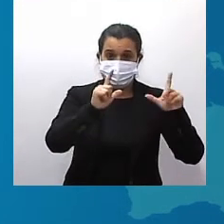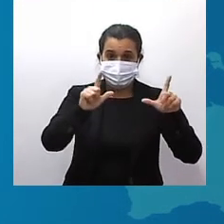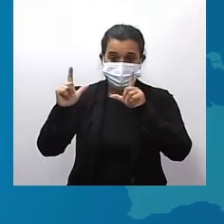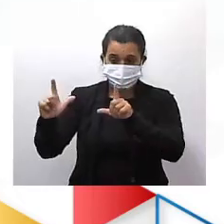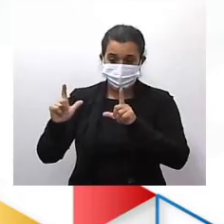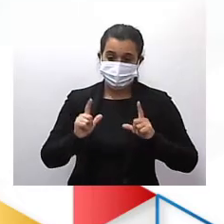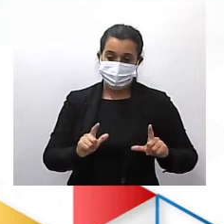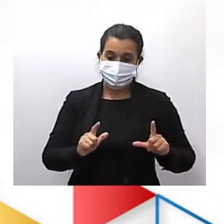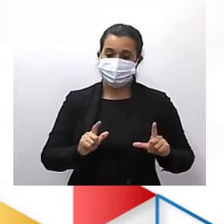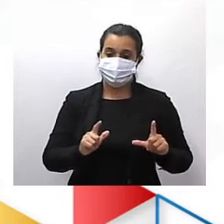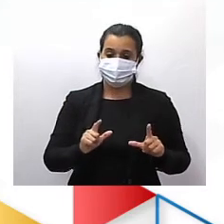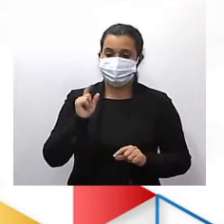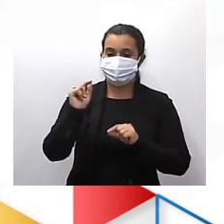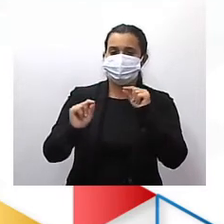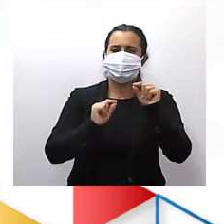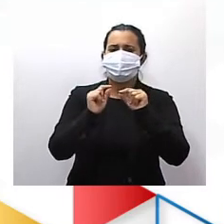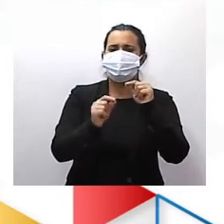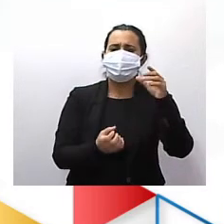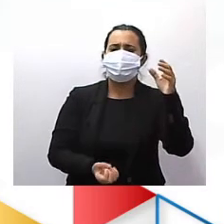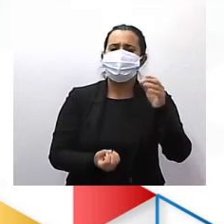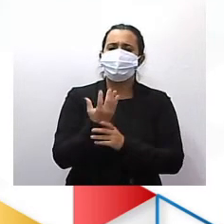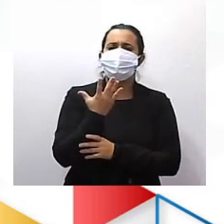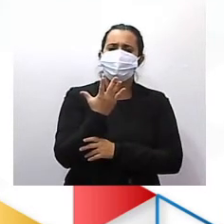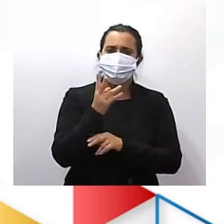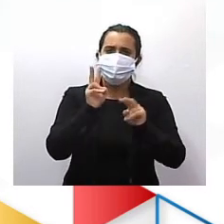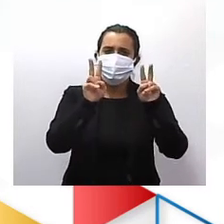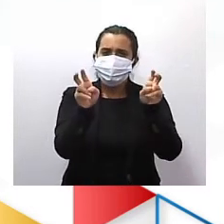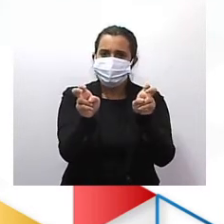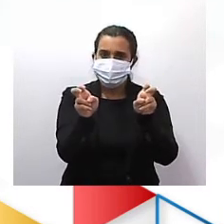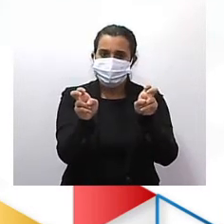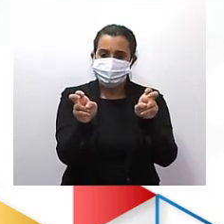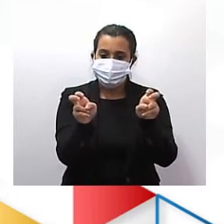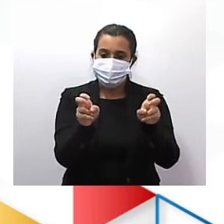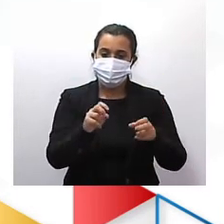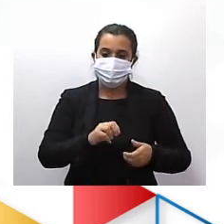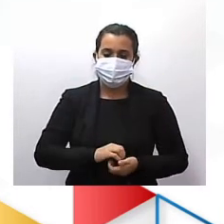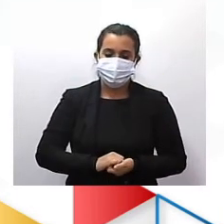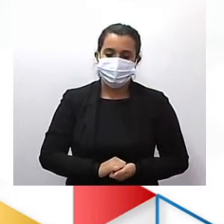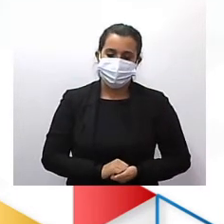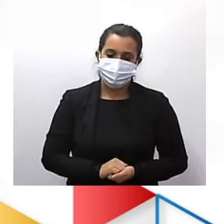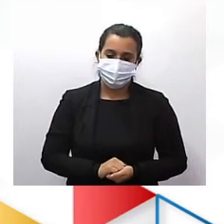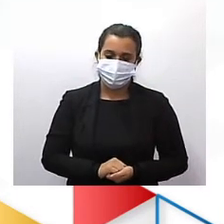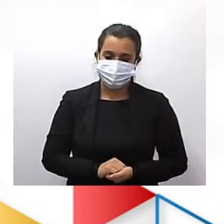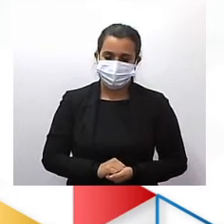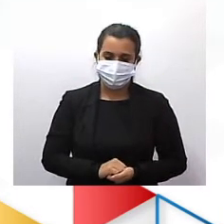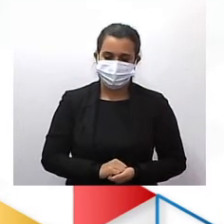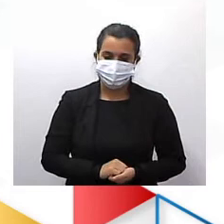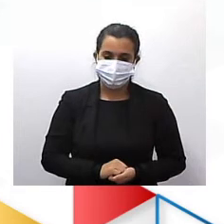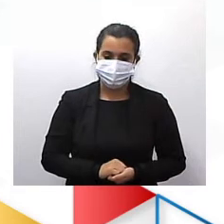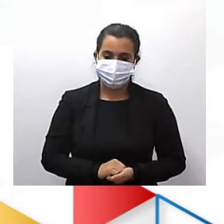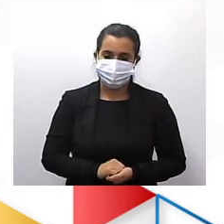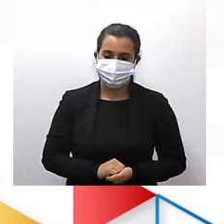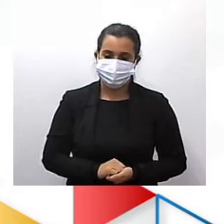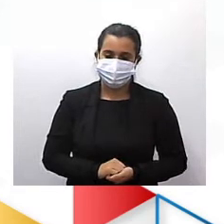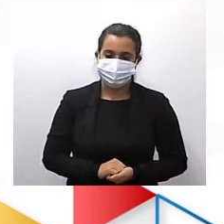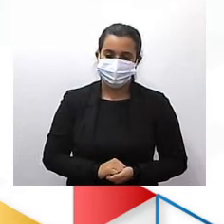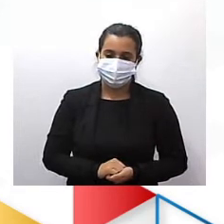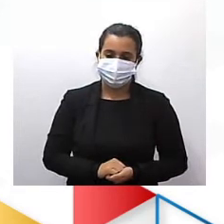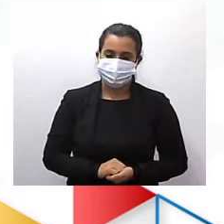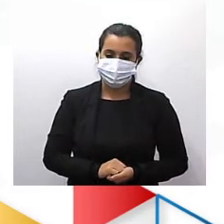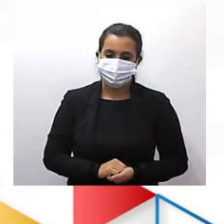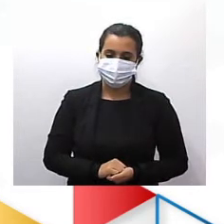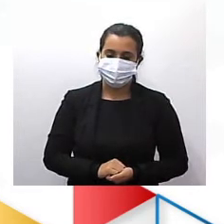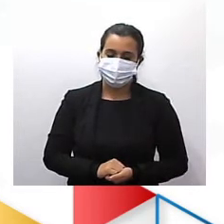que criou esse termo, né? The term was coined by the White American Academy and Cultural